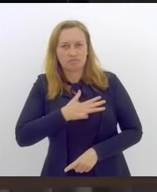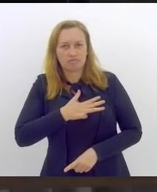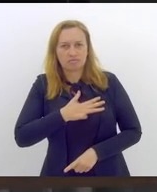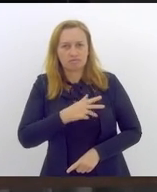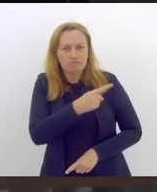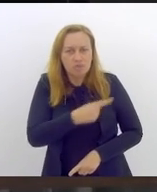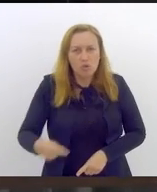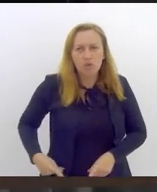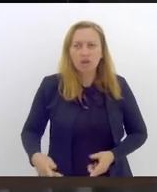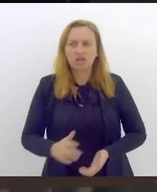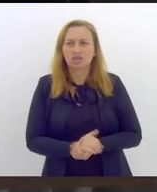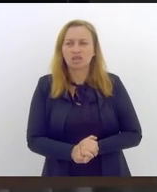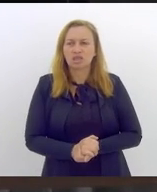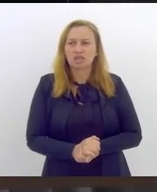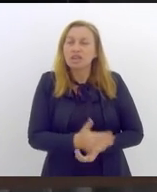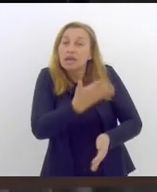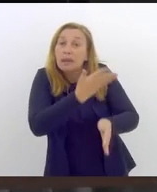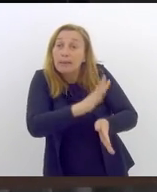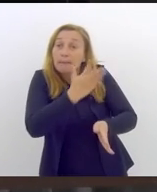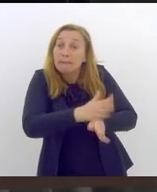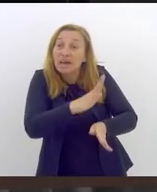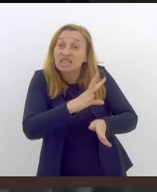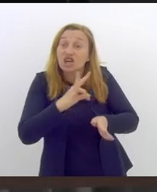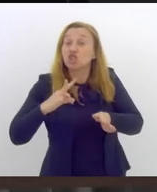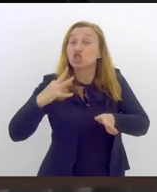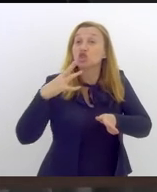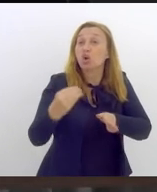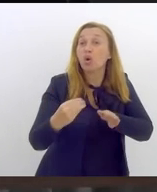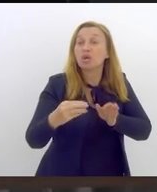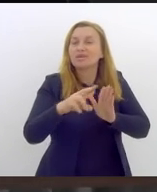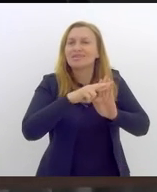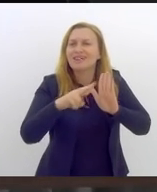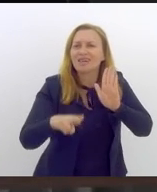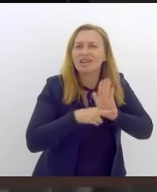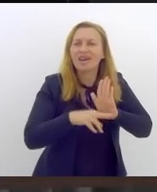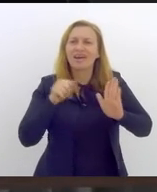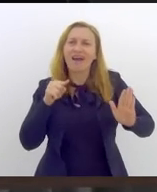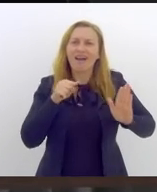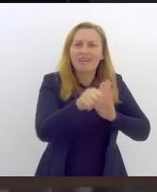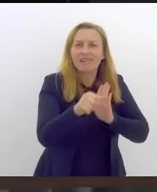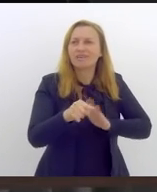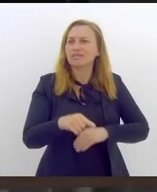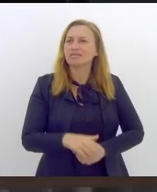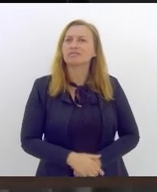e colocar em prática essa Jesus aqui